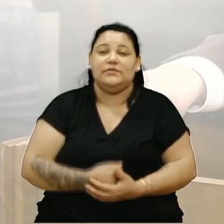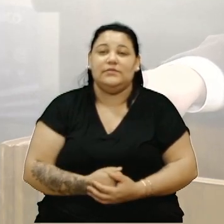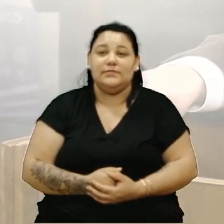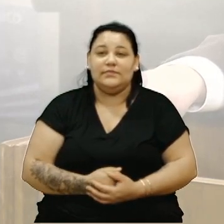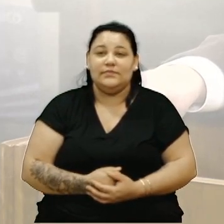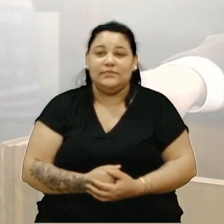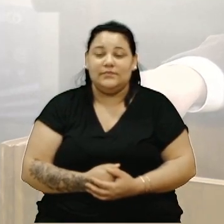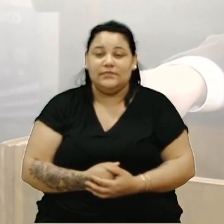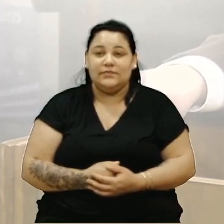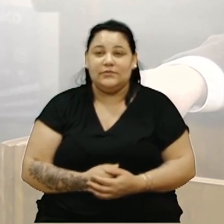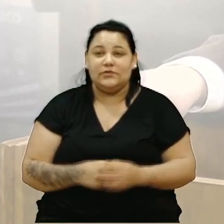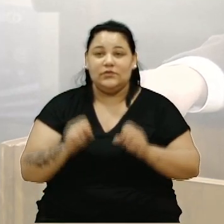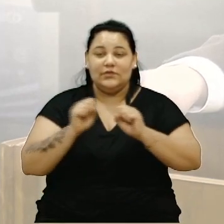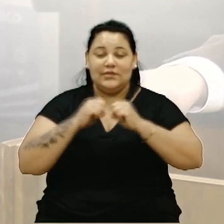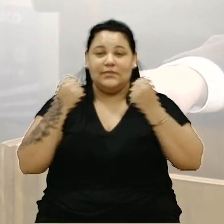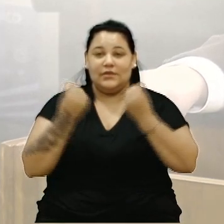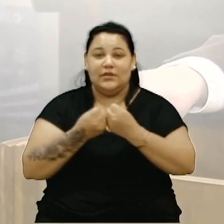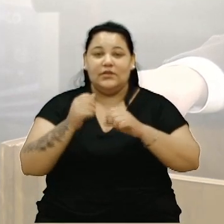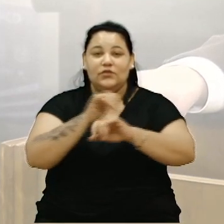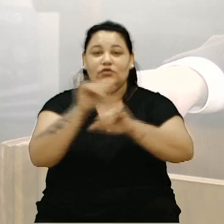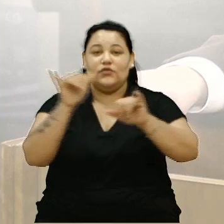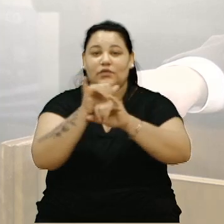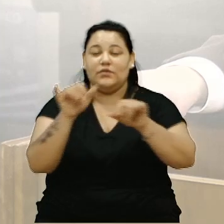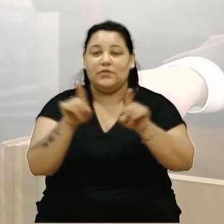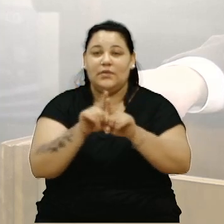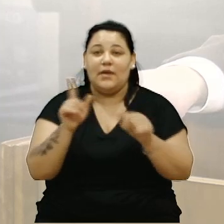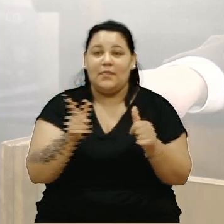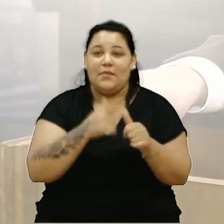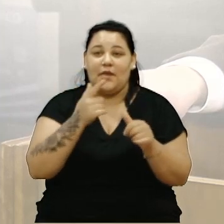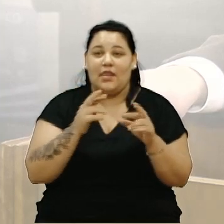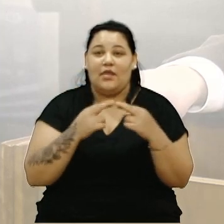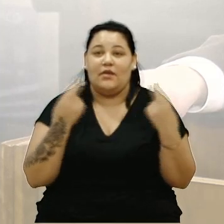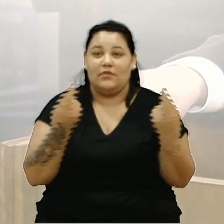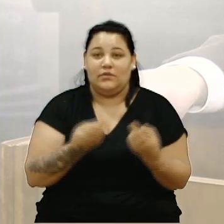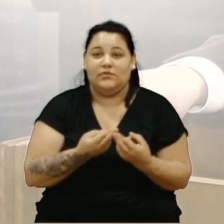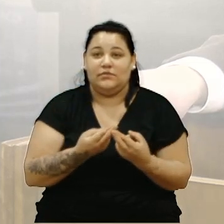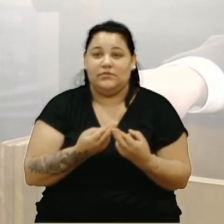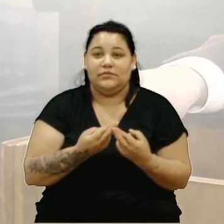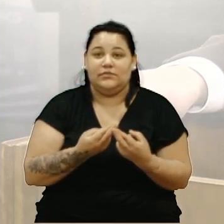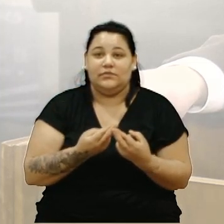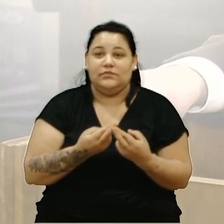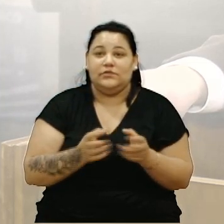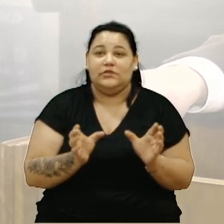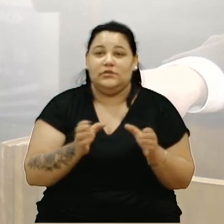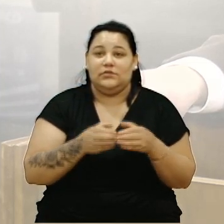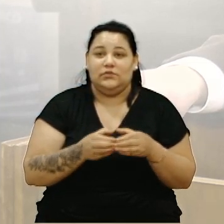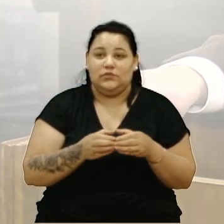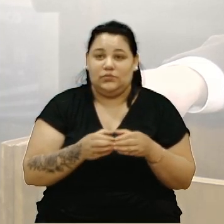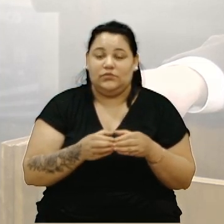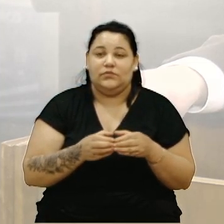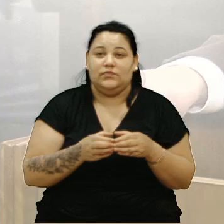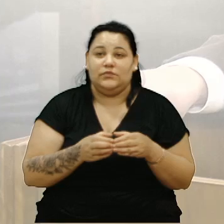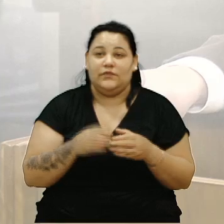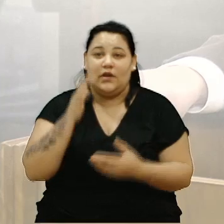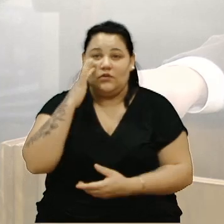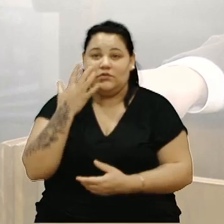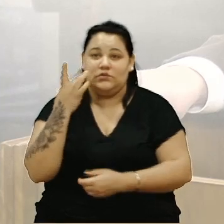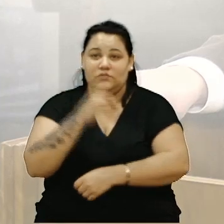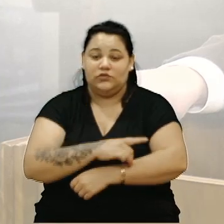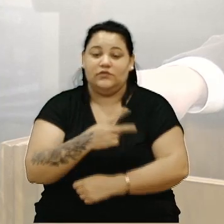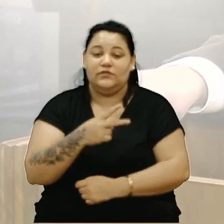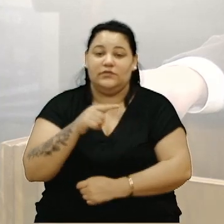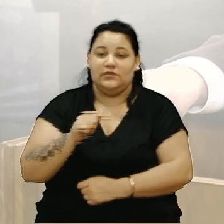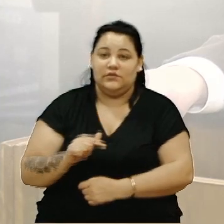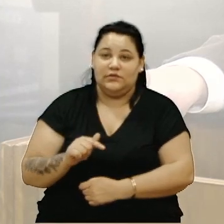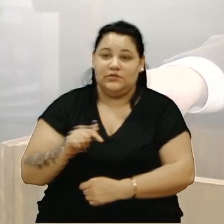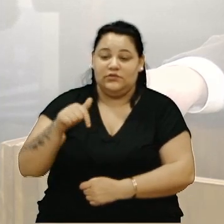neste seminário, foi divulgada a primeira reunião desta frente parlamentar, que acontecerá no dia 27,